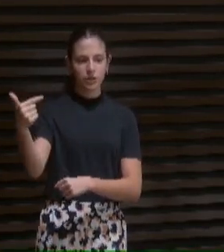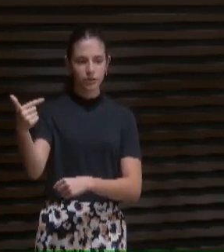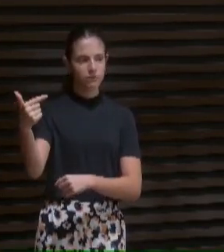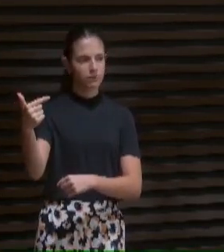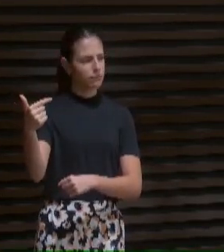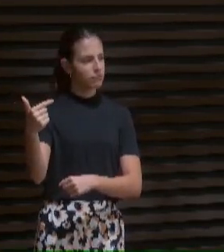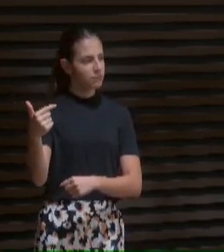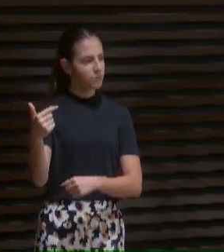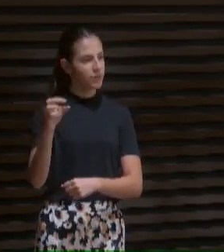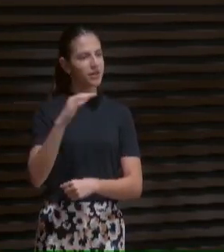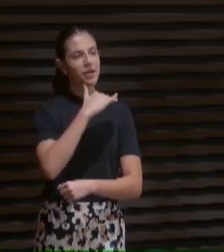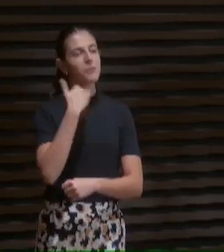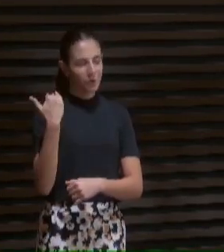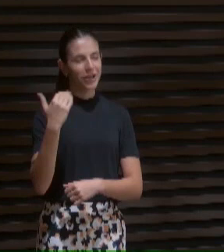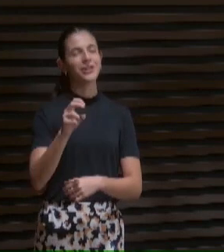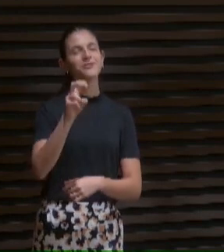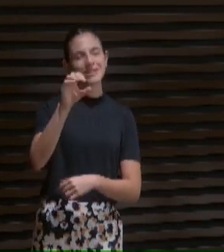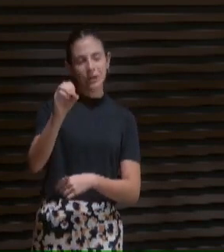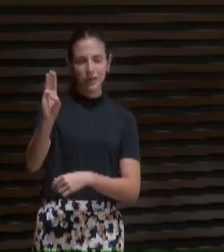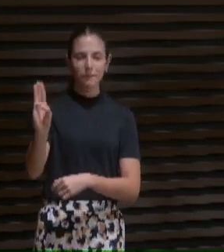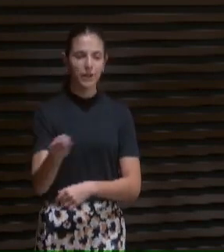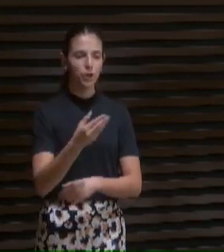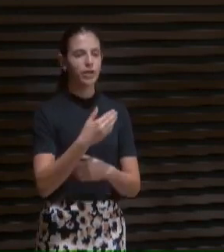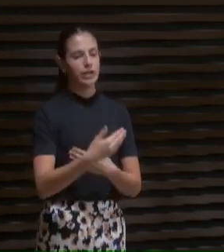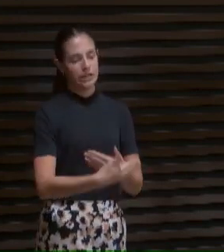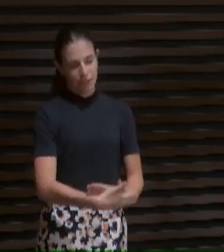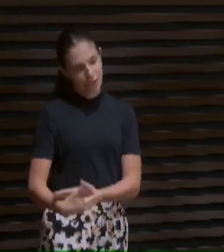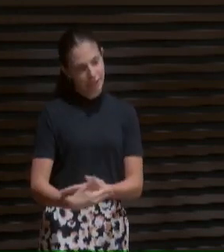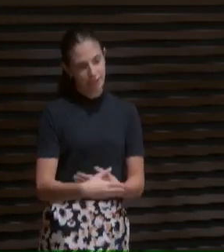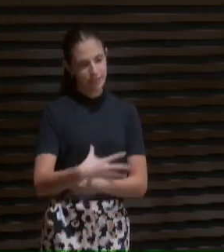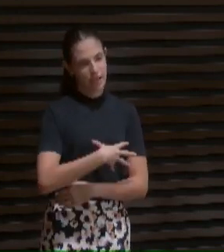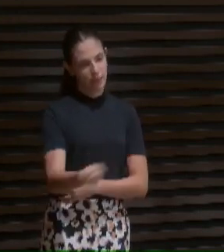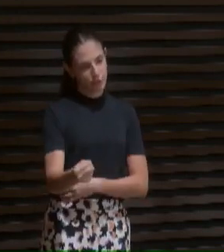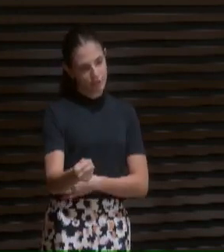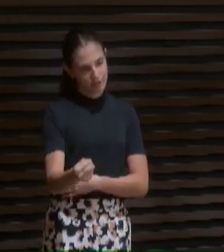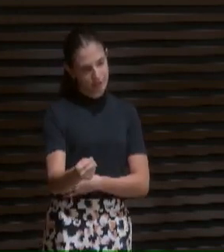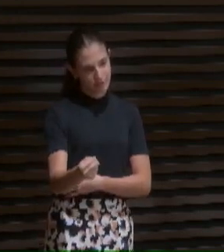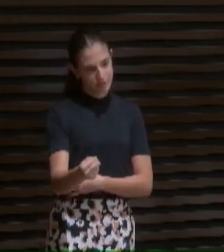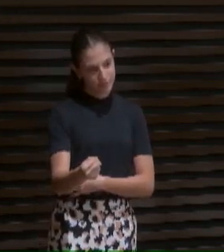2022, morreram 50 milhões de crianças abortadas.